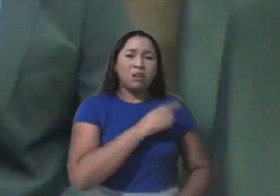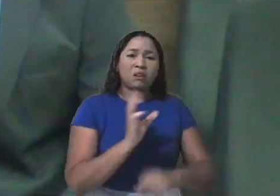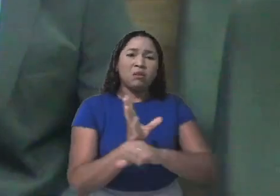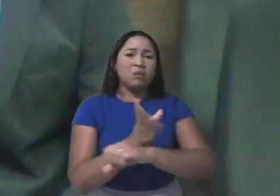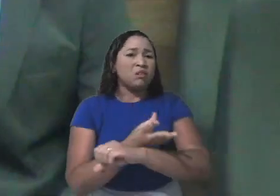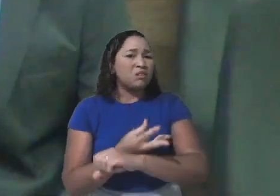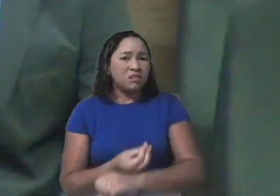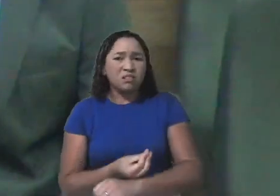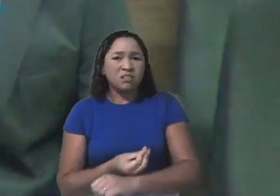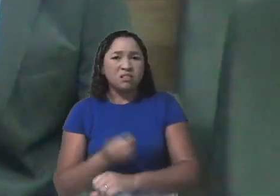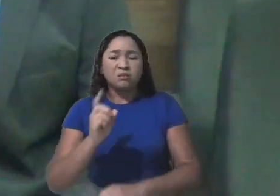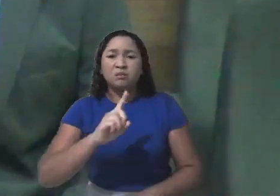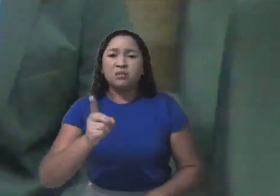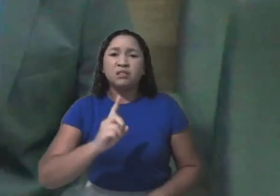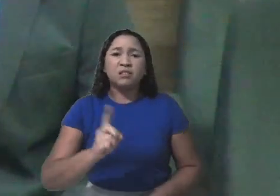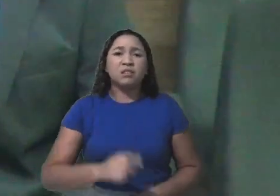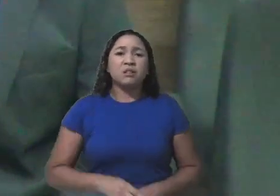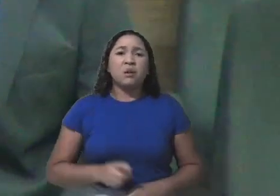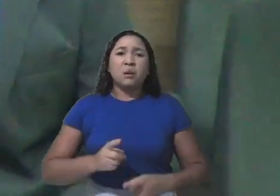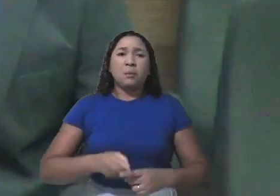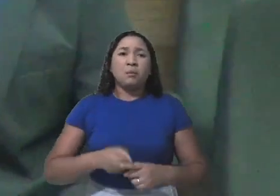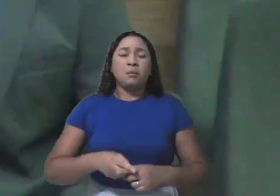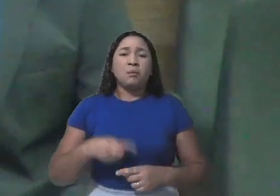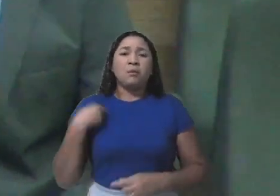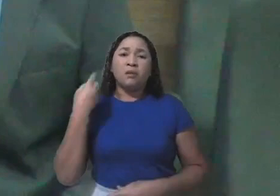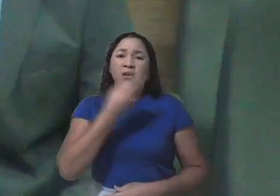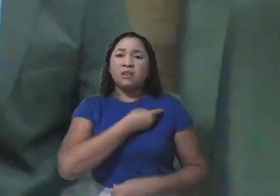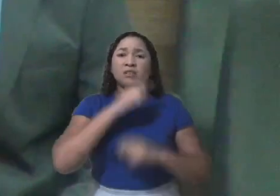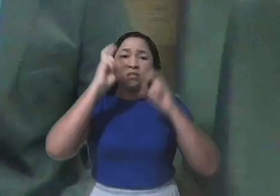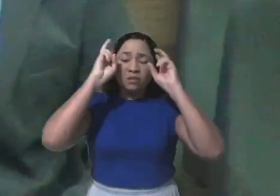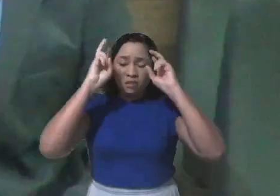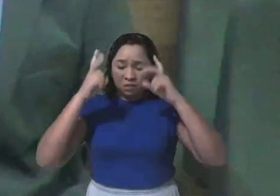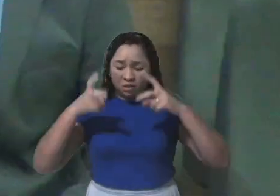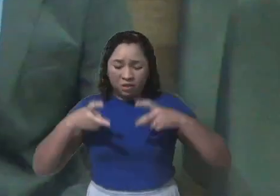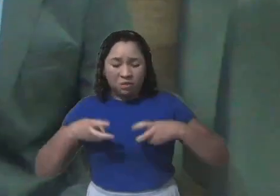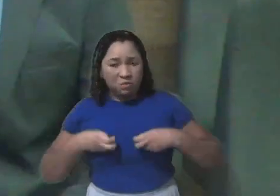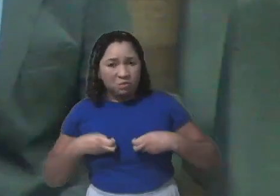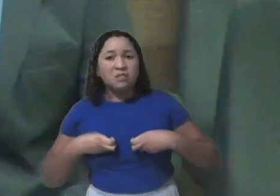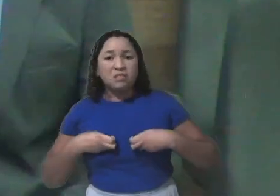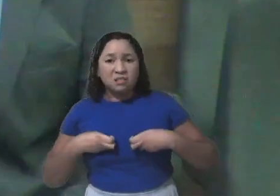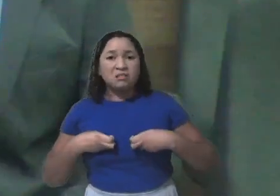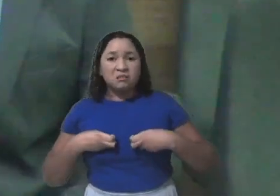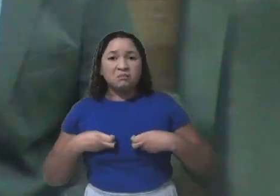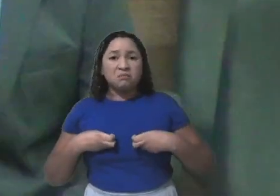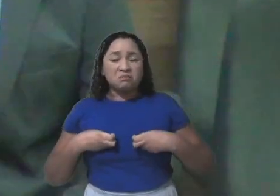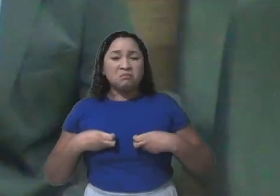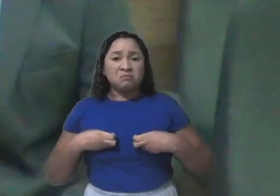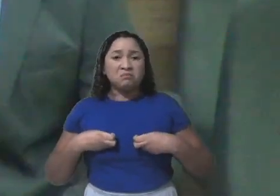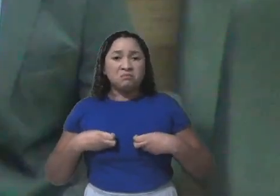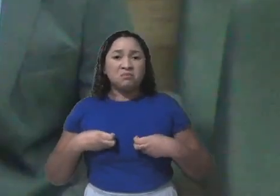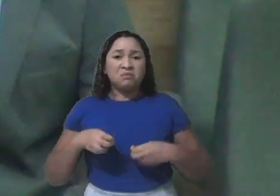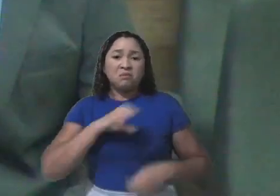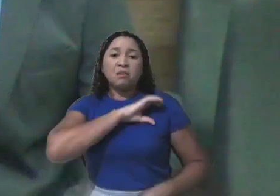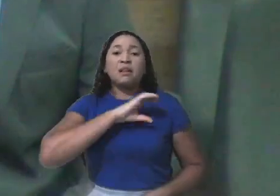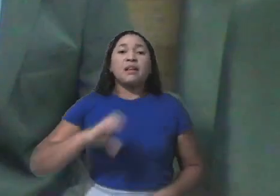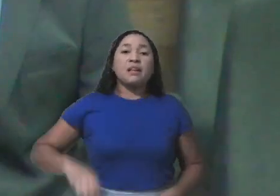nós já reconhecemos que Cristo é o Messias e que Ele já teve a sua primeira